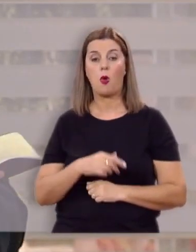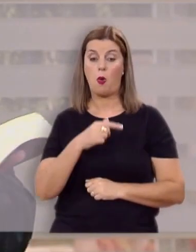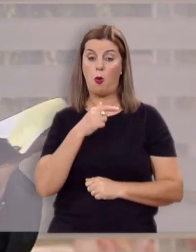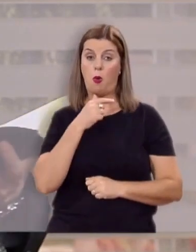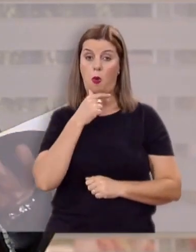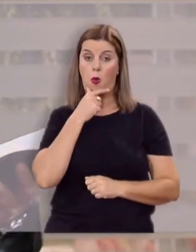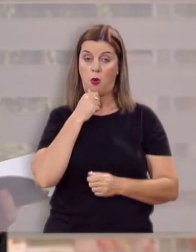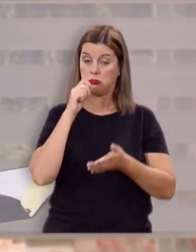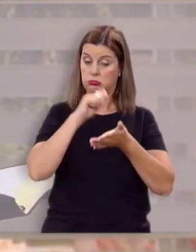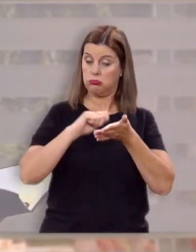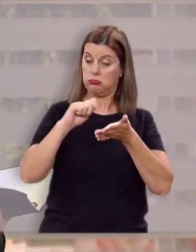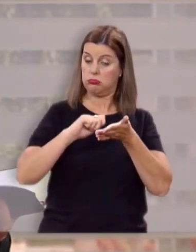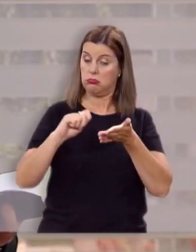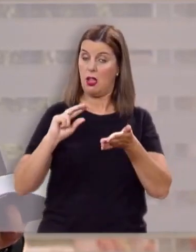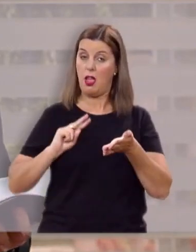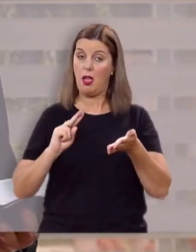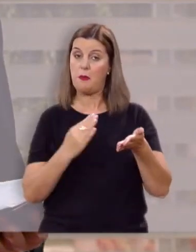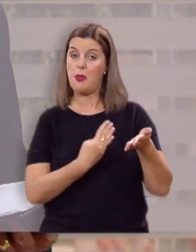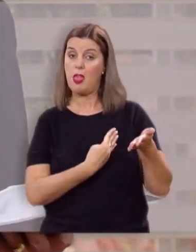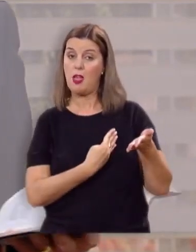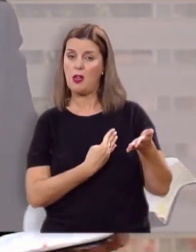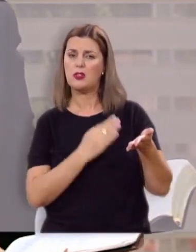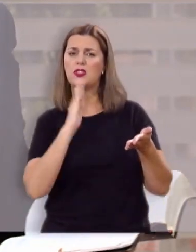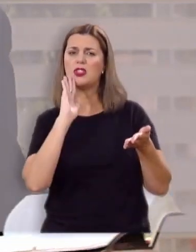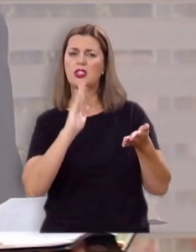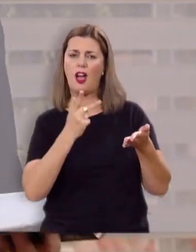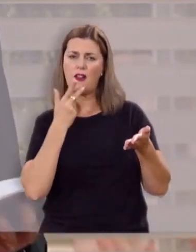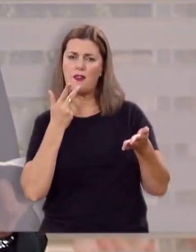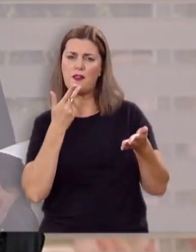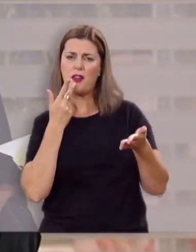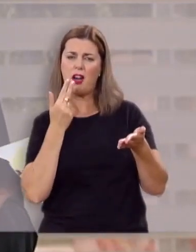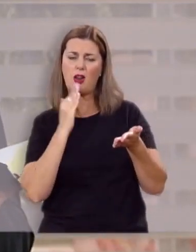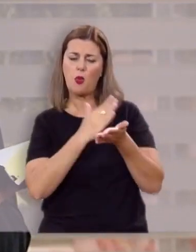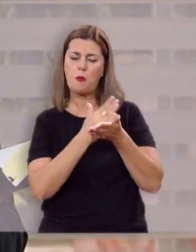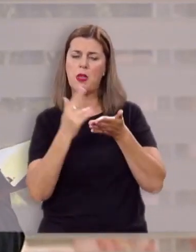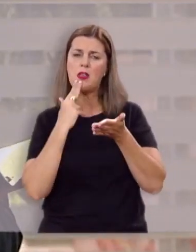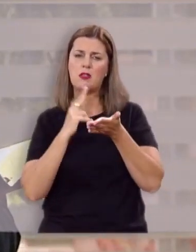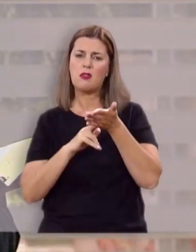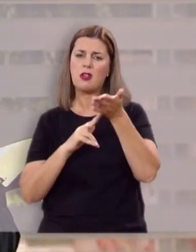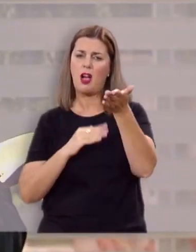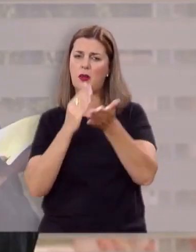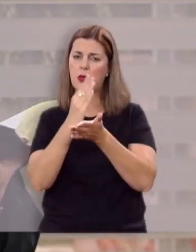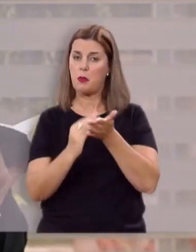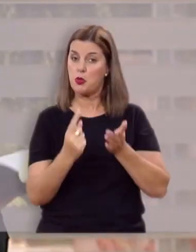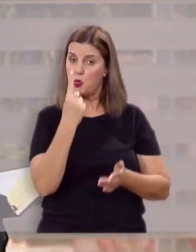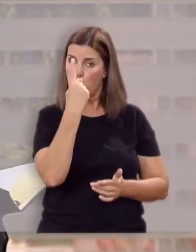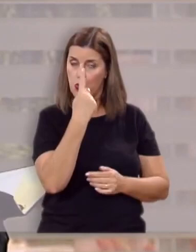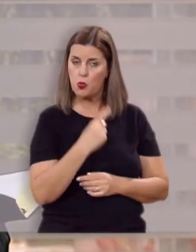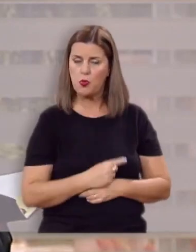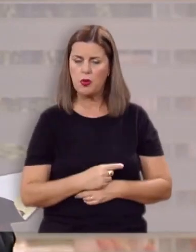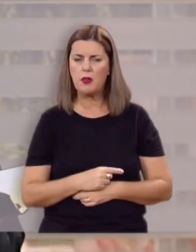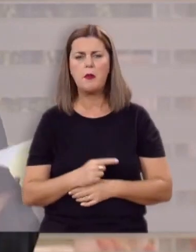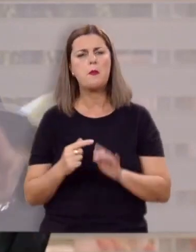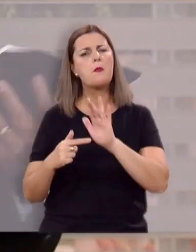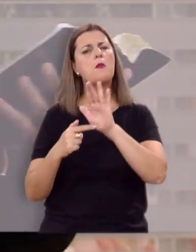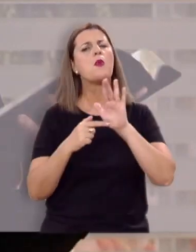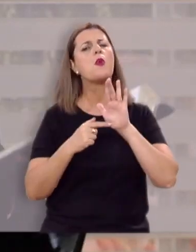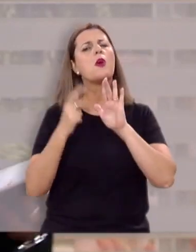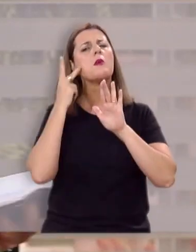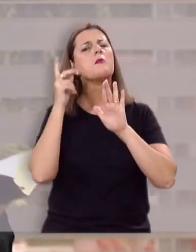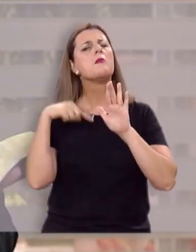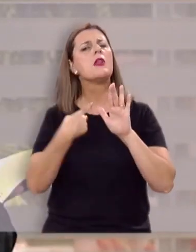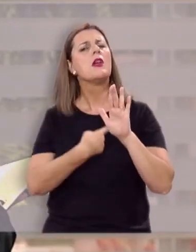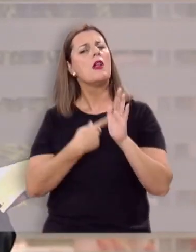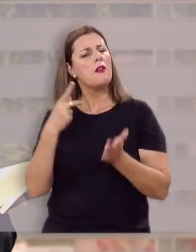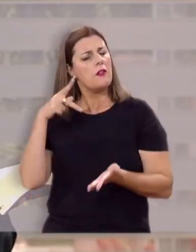E o autor aos Hebreus já introduz a sua carta no capítulo 1,